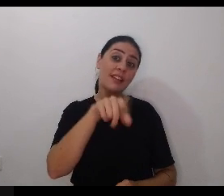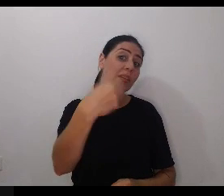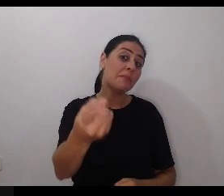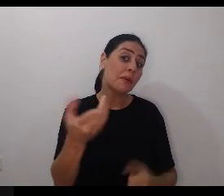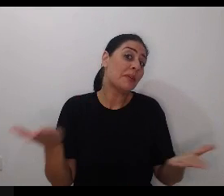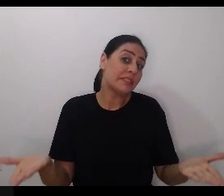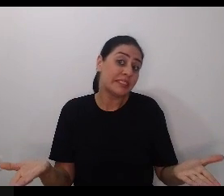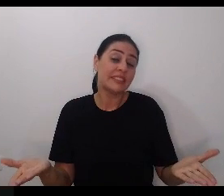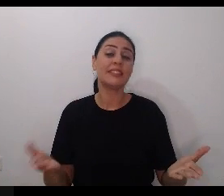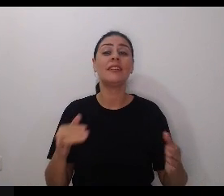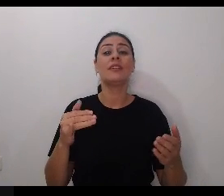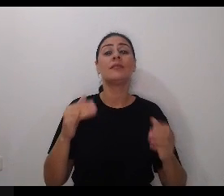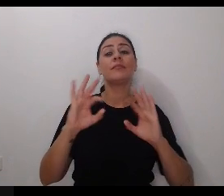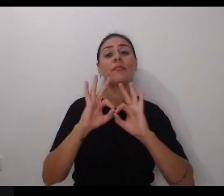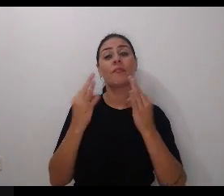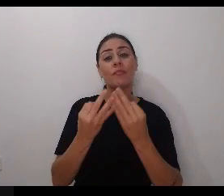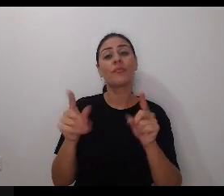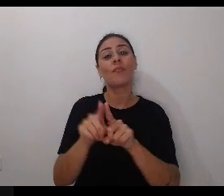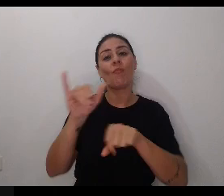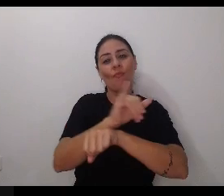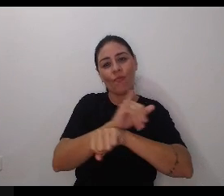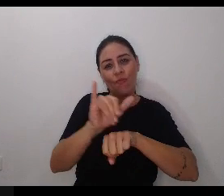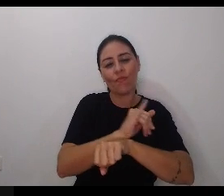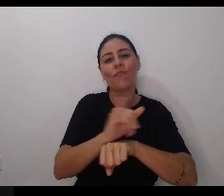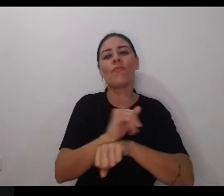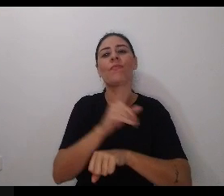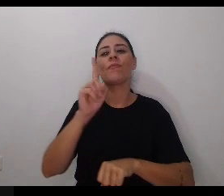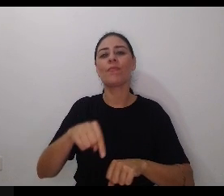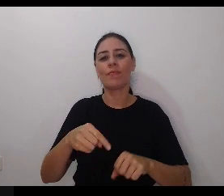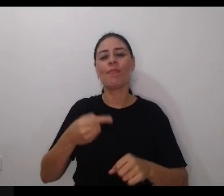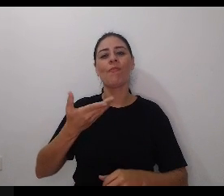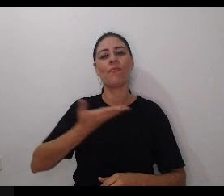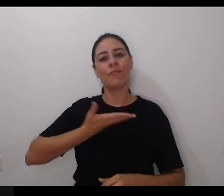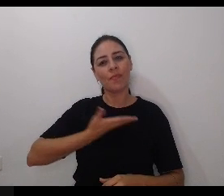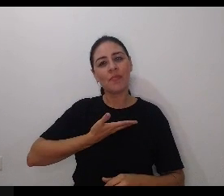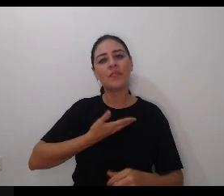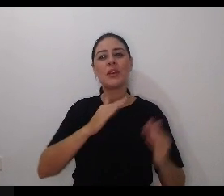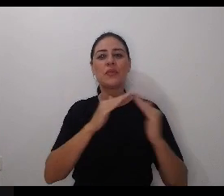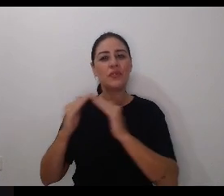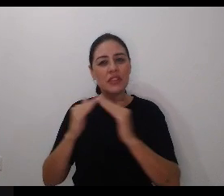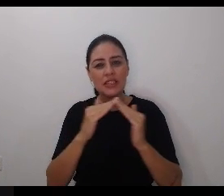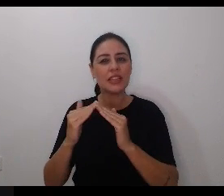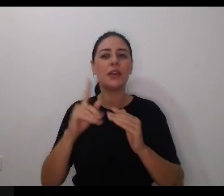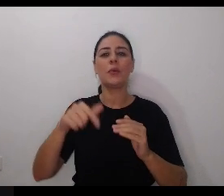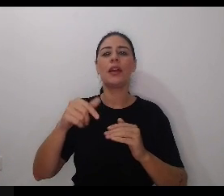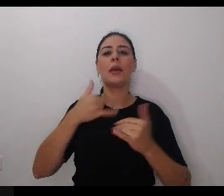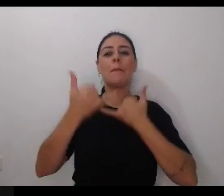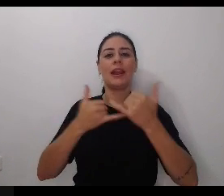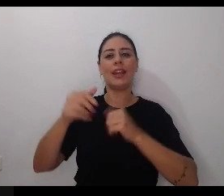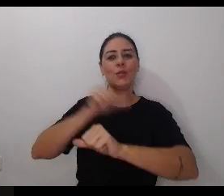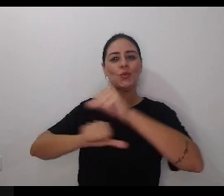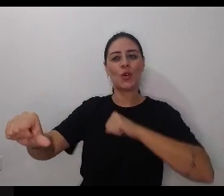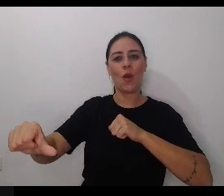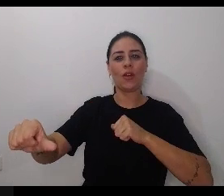esse vídeo, se ela aceita ver depois, né? Uma outra estratégia que algumas famílias utilizaram é a troca de brinquedos.